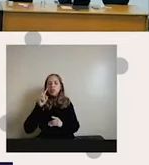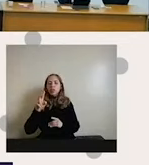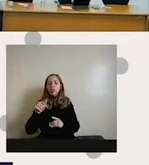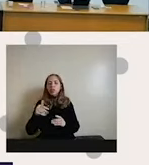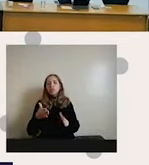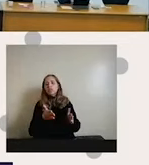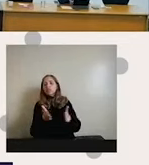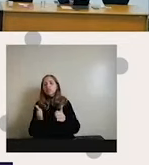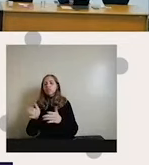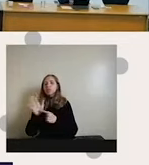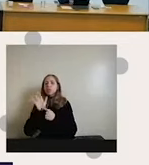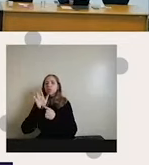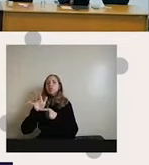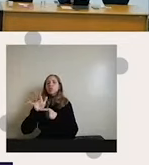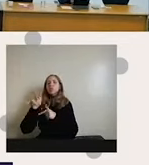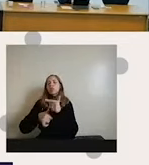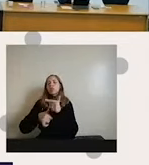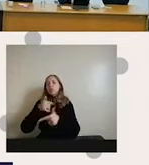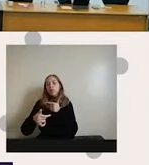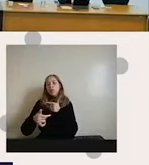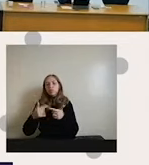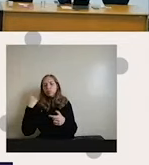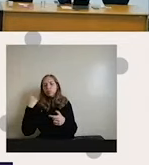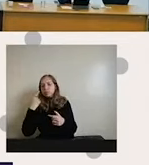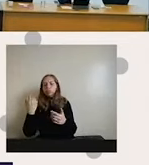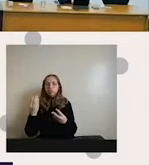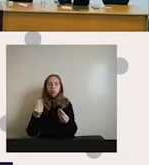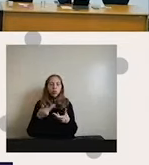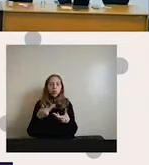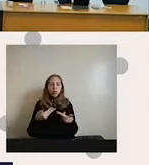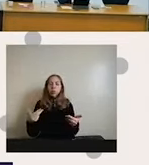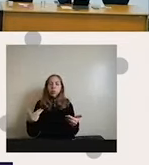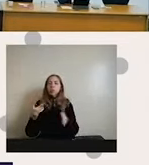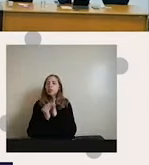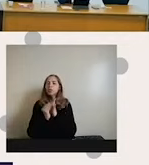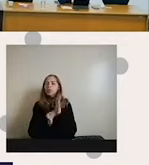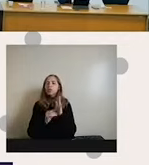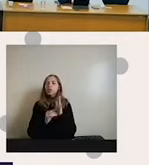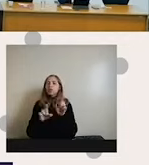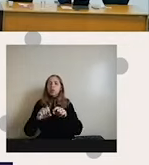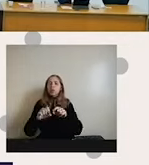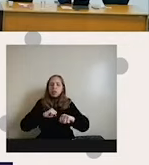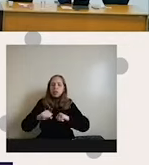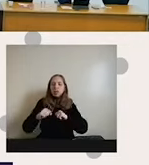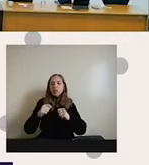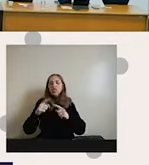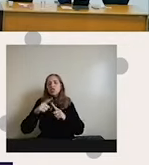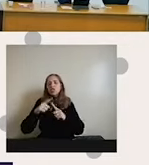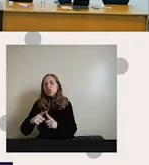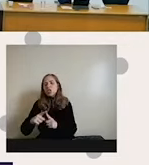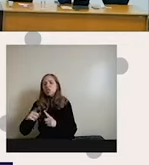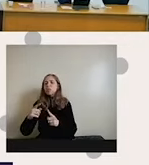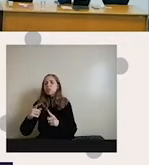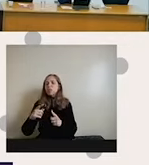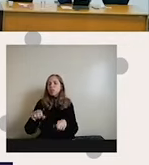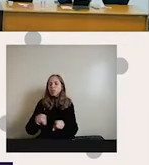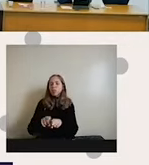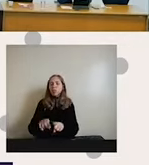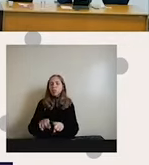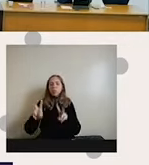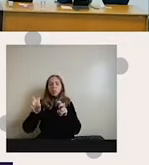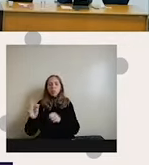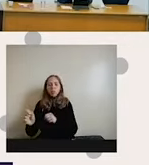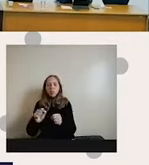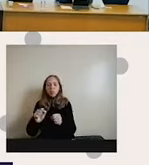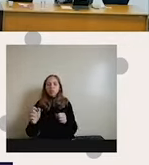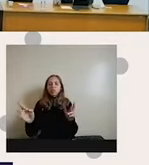essa parte do conteúdo das tarefas, a hierarquia, os ritmos, turnos, né? Relações de poder, o apoio social, tudo isso